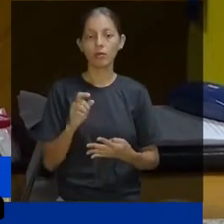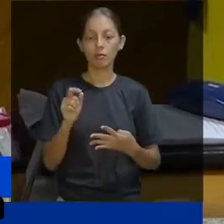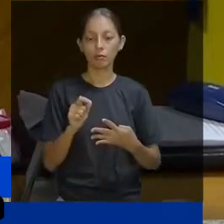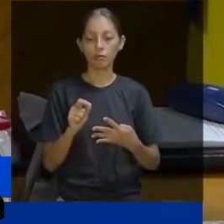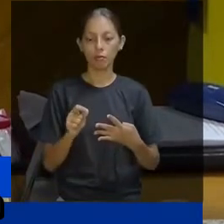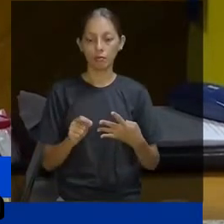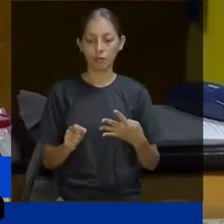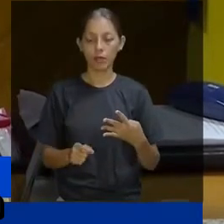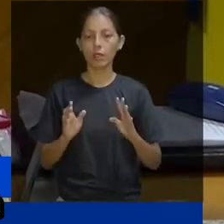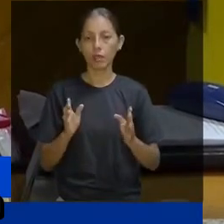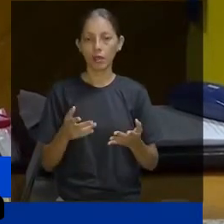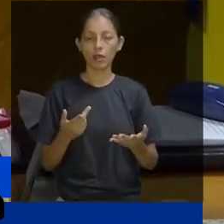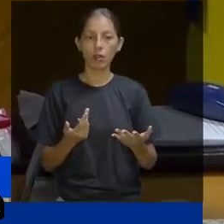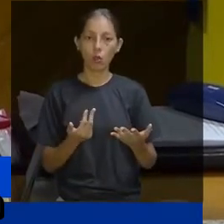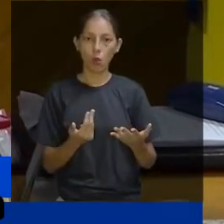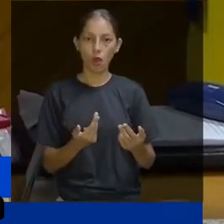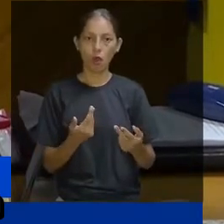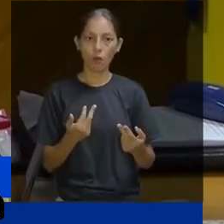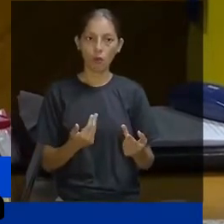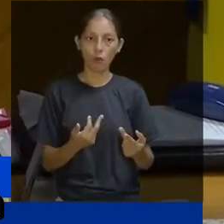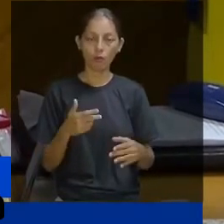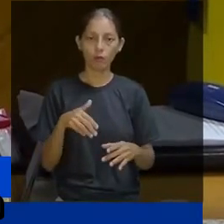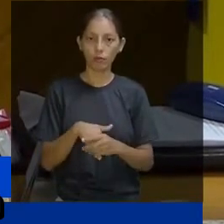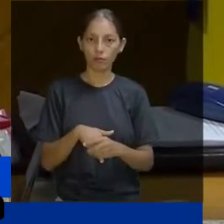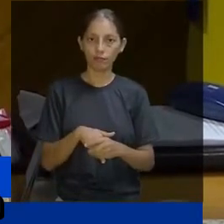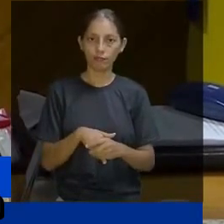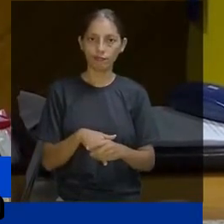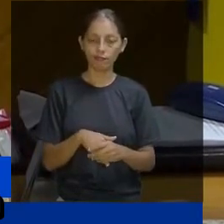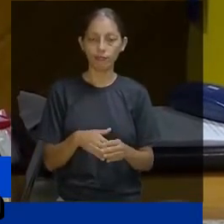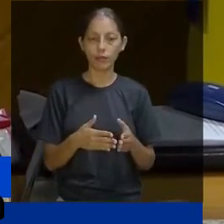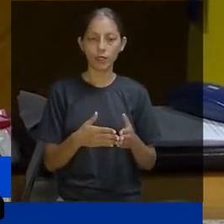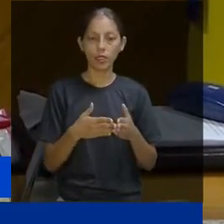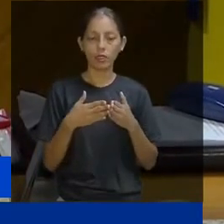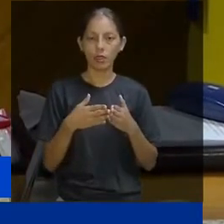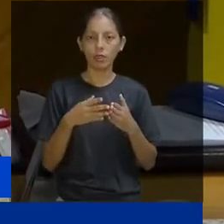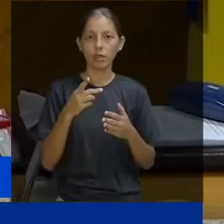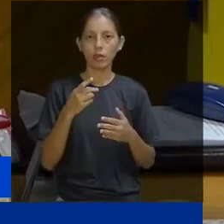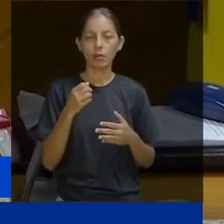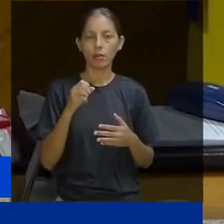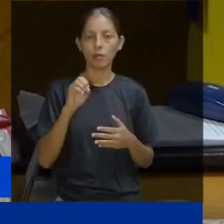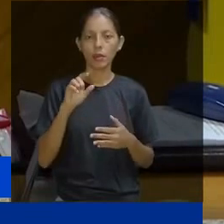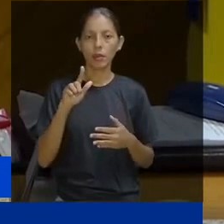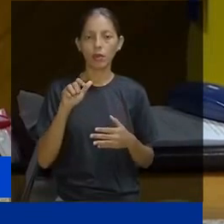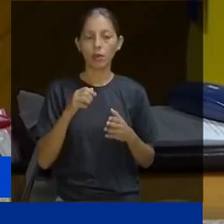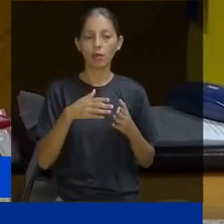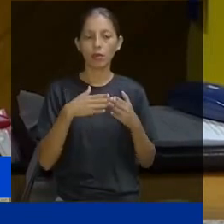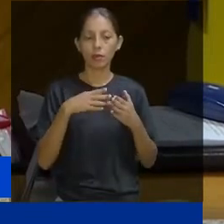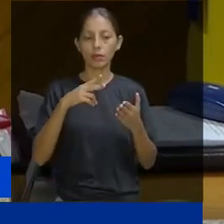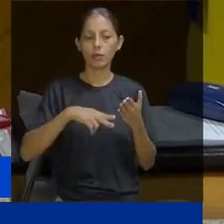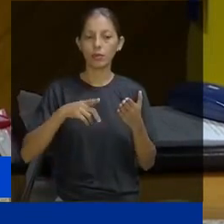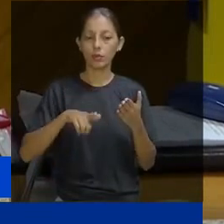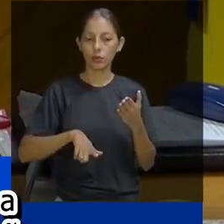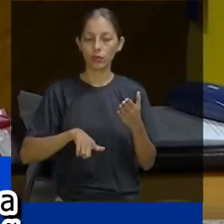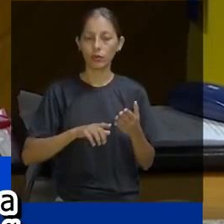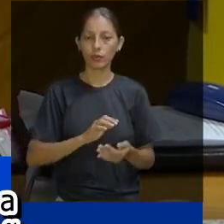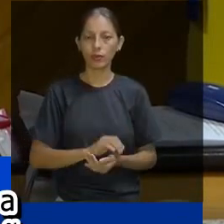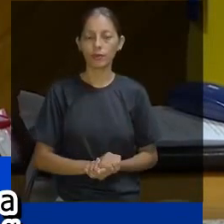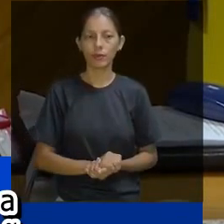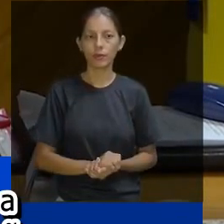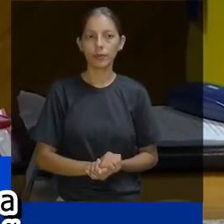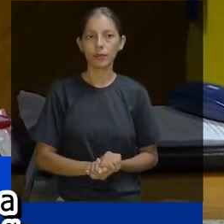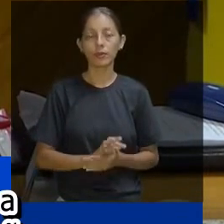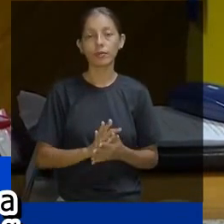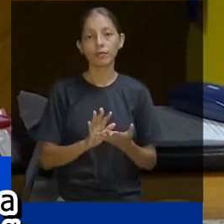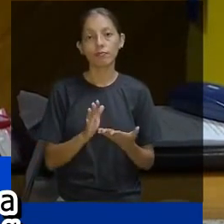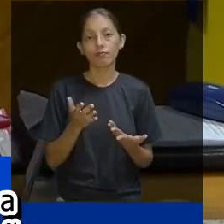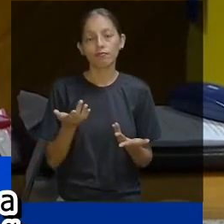Madeira e Tina Souza, pediu vista a juíza Paola Santos. os demais aguardam. Ilustres pares, não